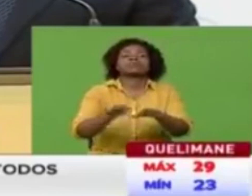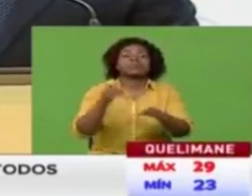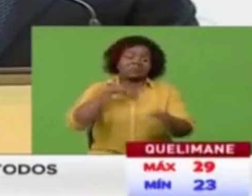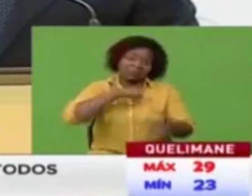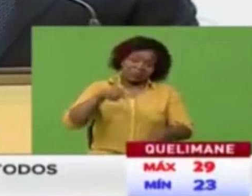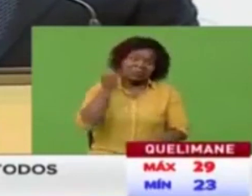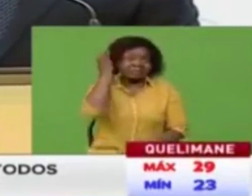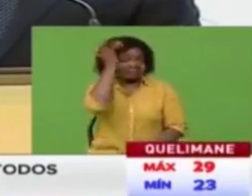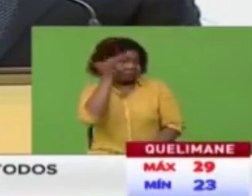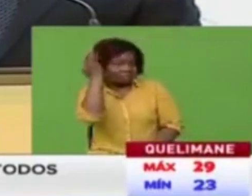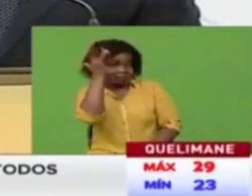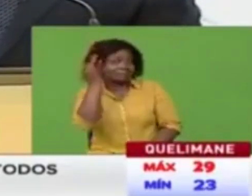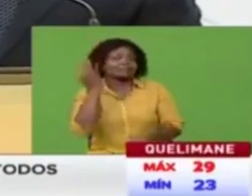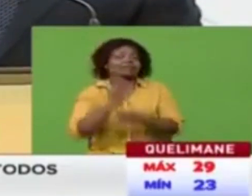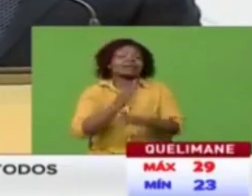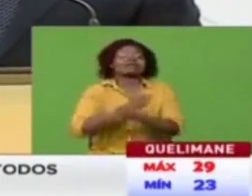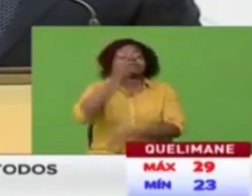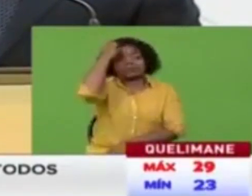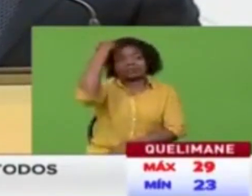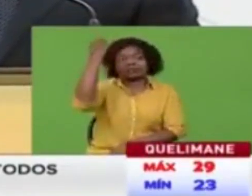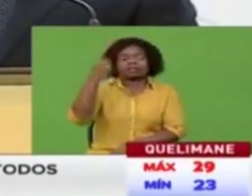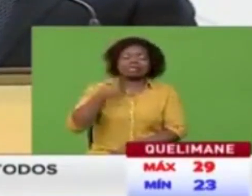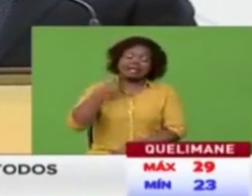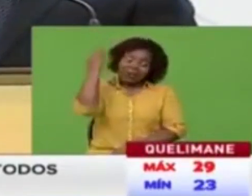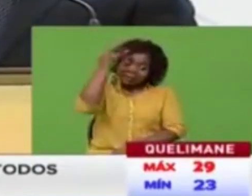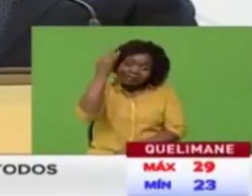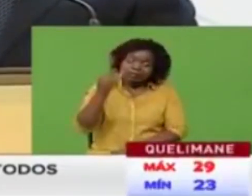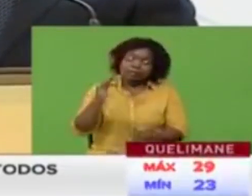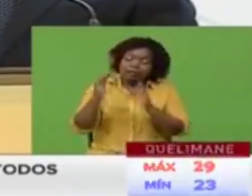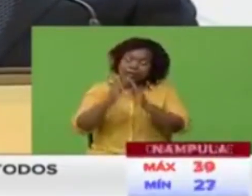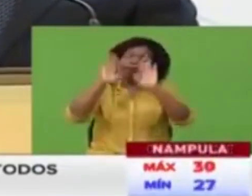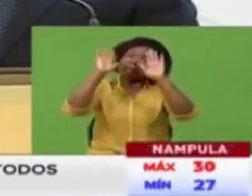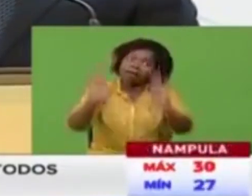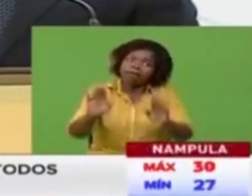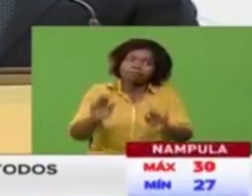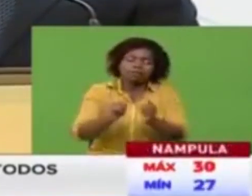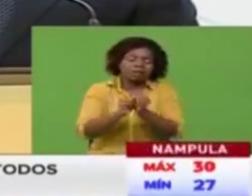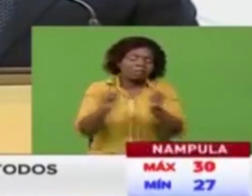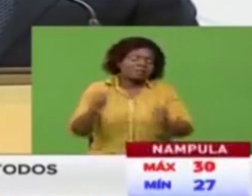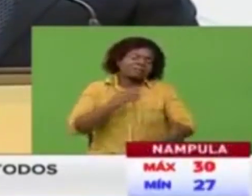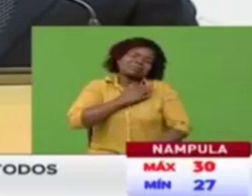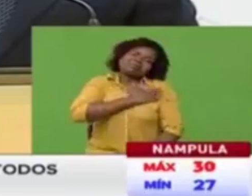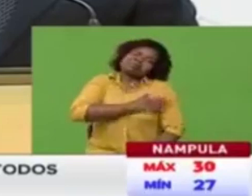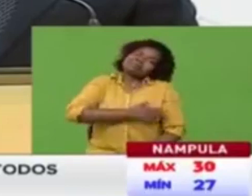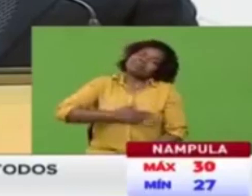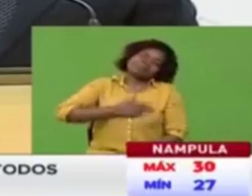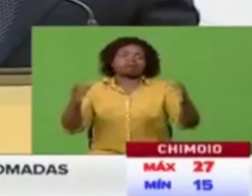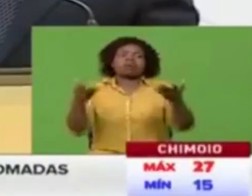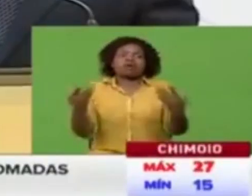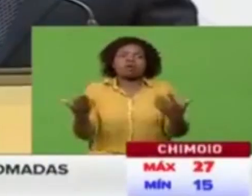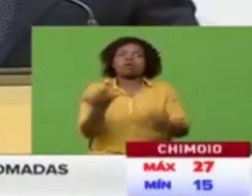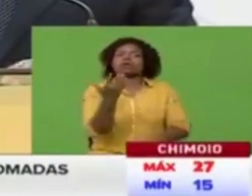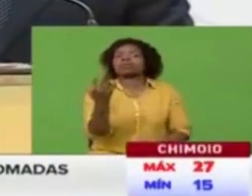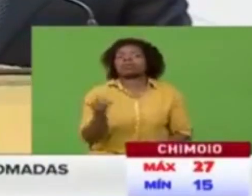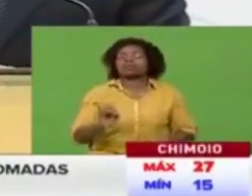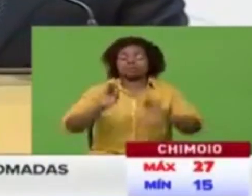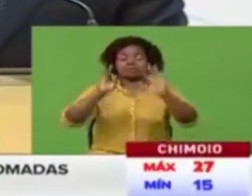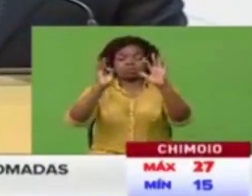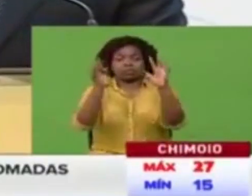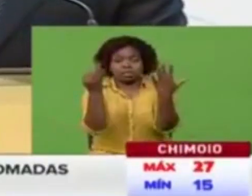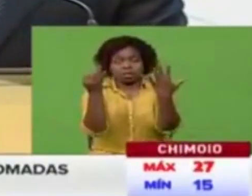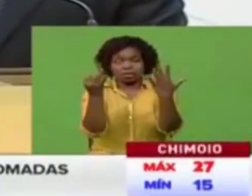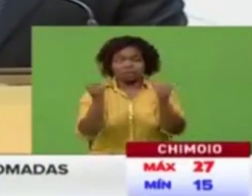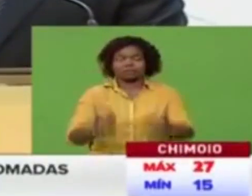que ficássemos em casa. Infelizmente, não é o que acontece. O